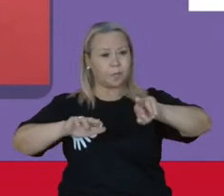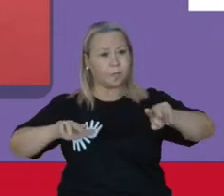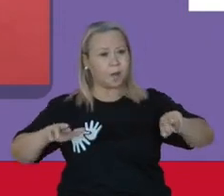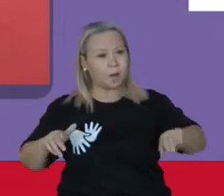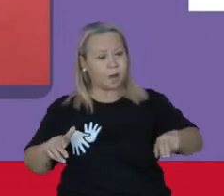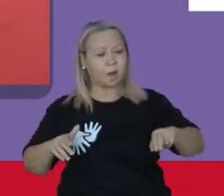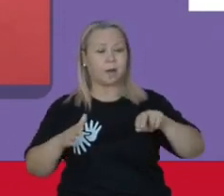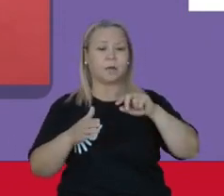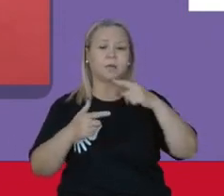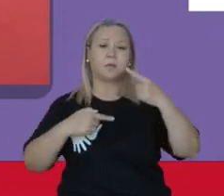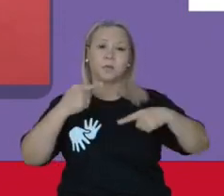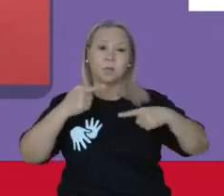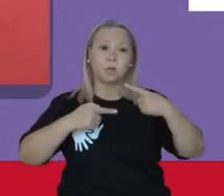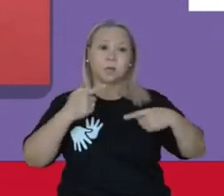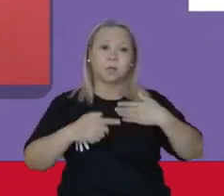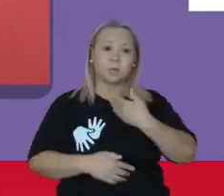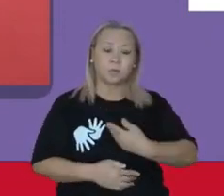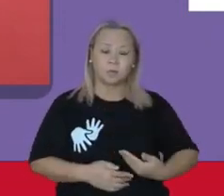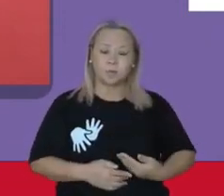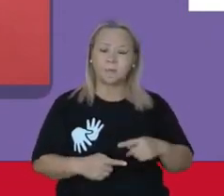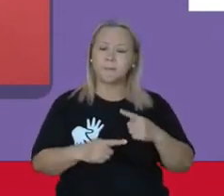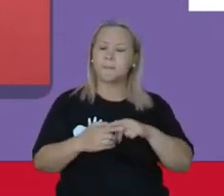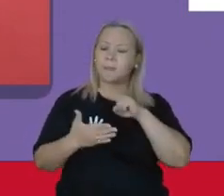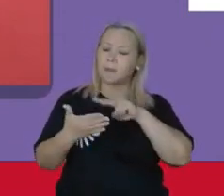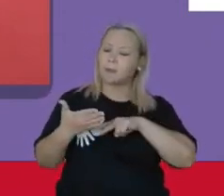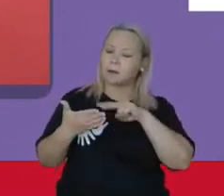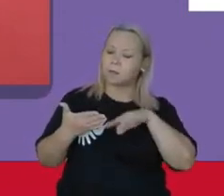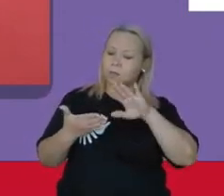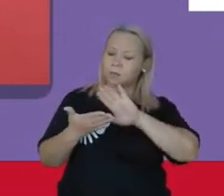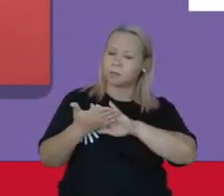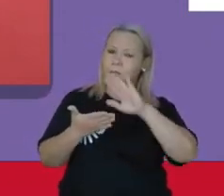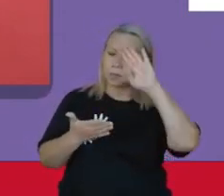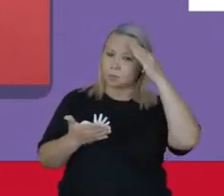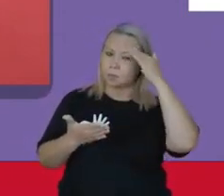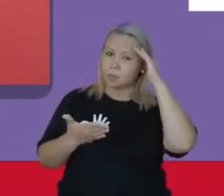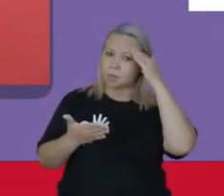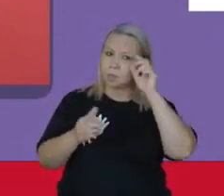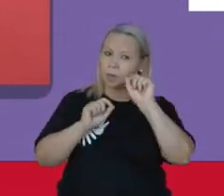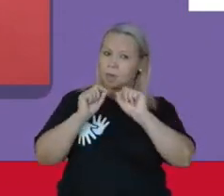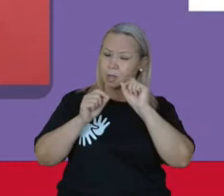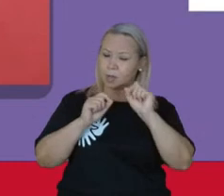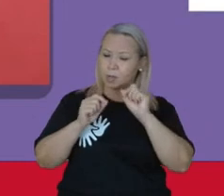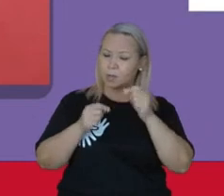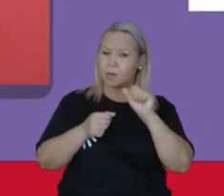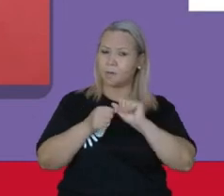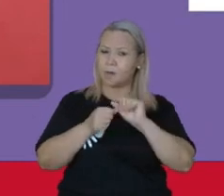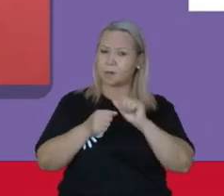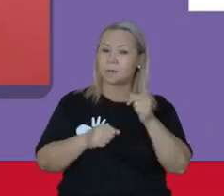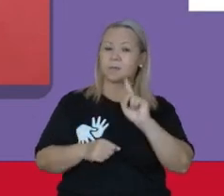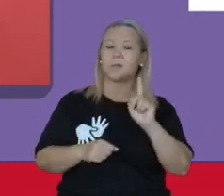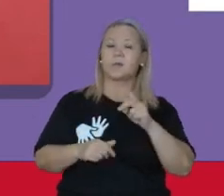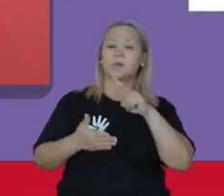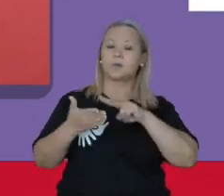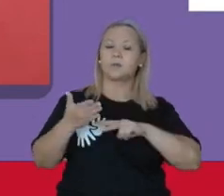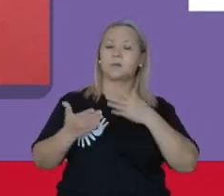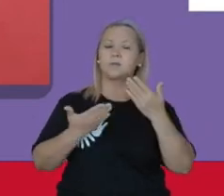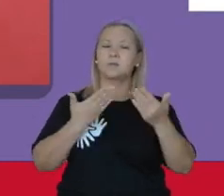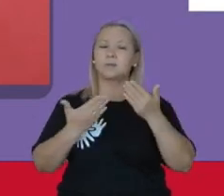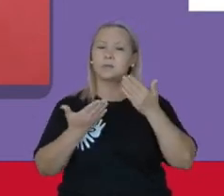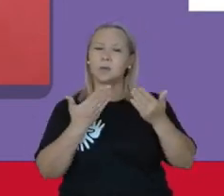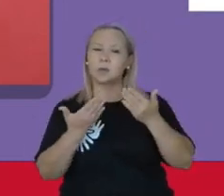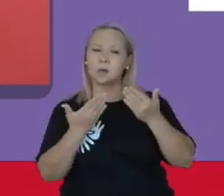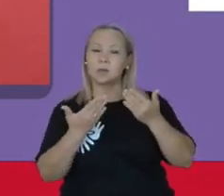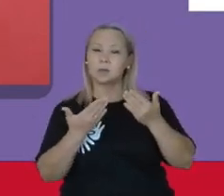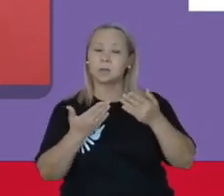políticas públicas, porque a leitura que eu faço não é uma leitura de uma análise apenas das mulheres que têm